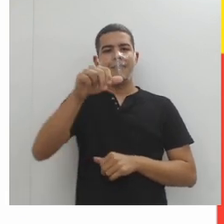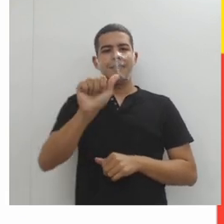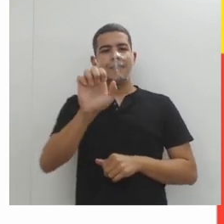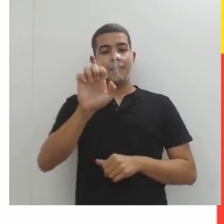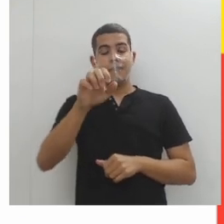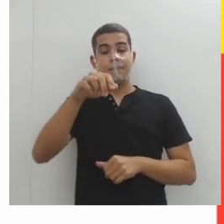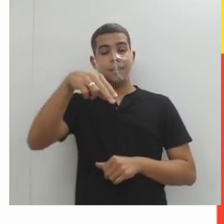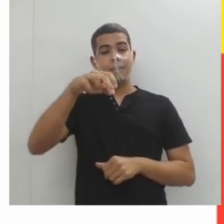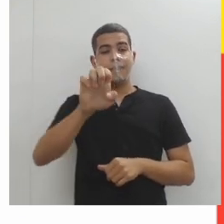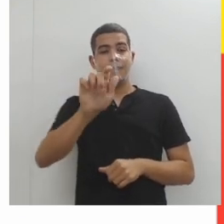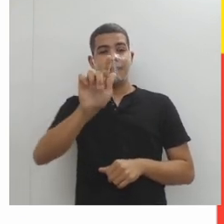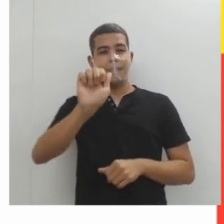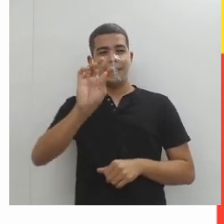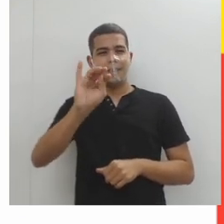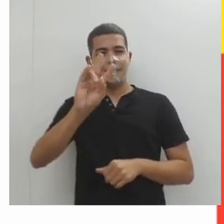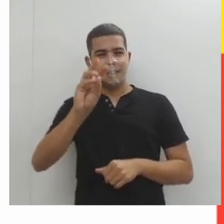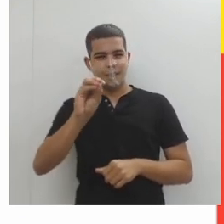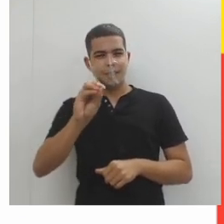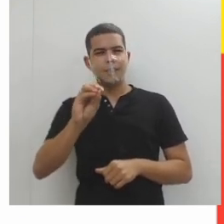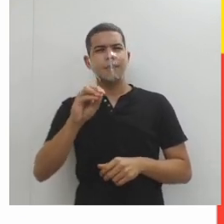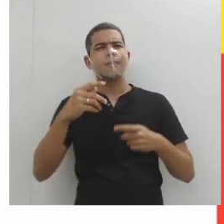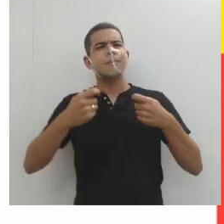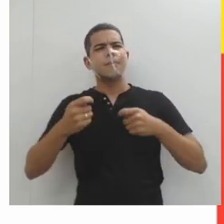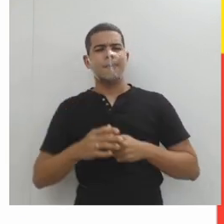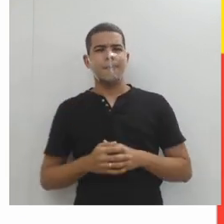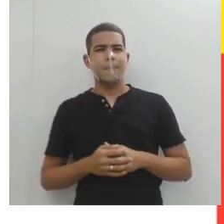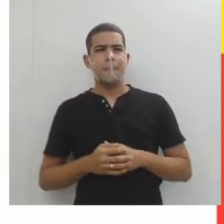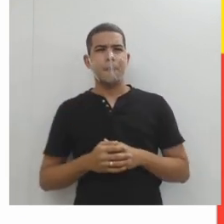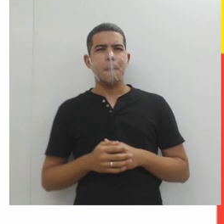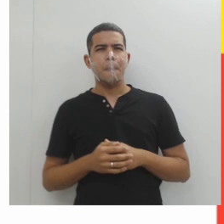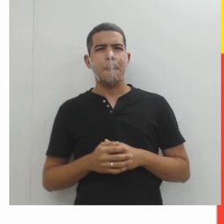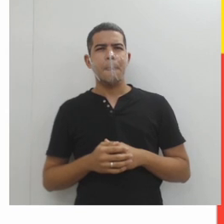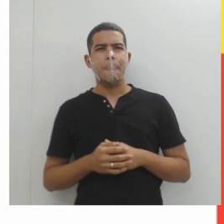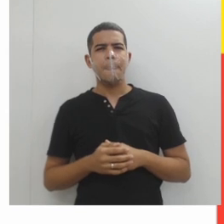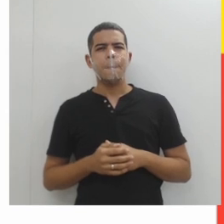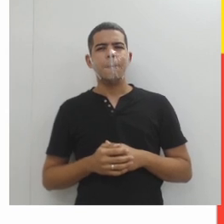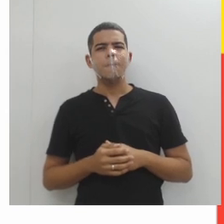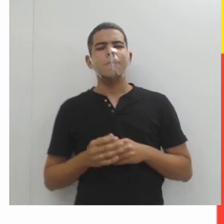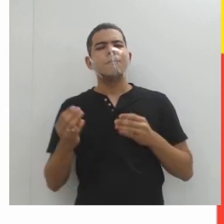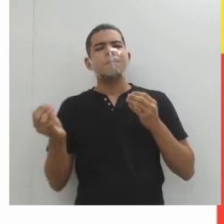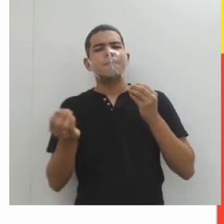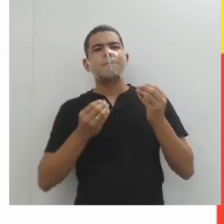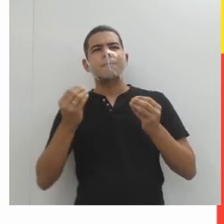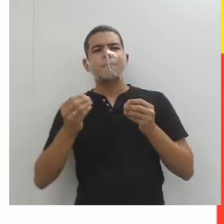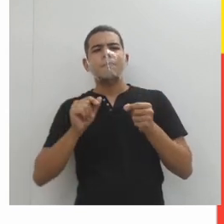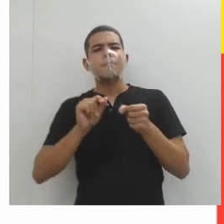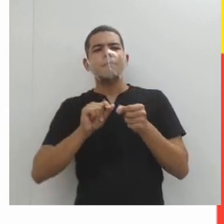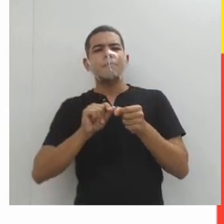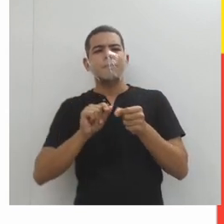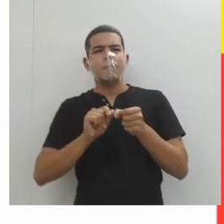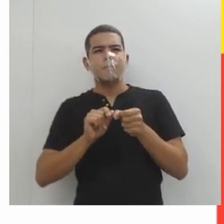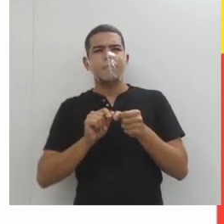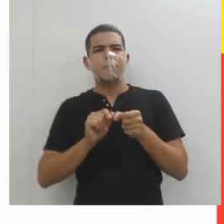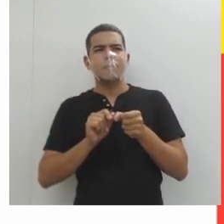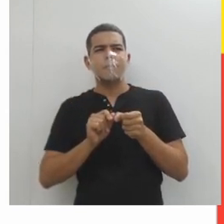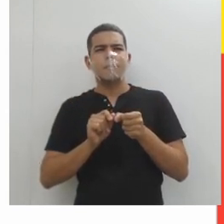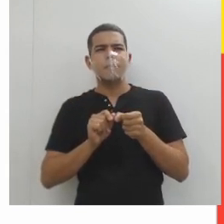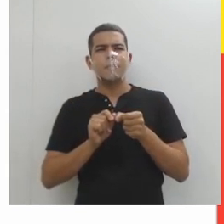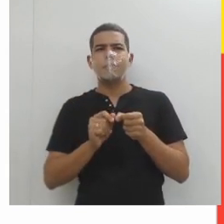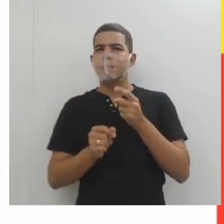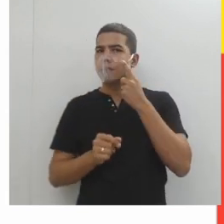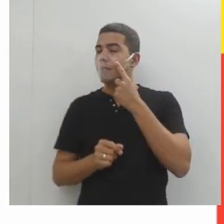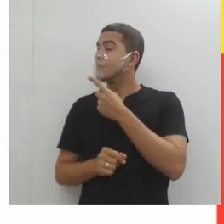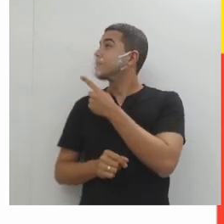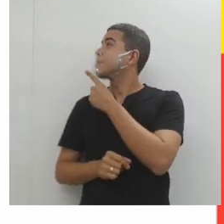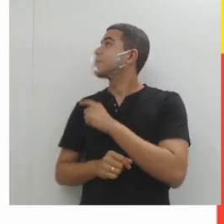Coloco o sujeito, depois o verbo auxiliar que já está lá na frase, ó, have, depois o not. e que eu posso fazer a forma abreviada, que ficaria,